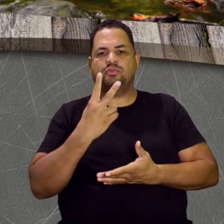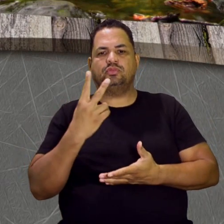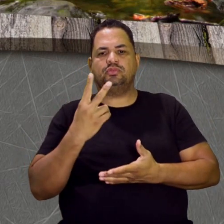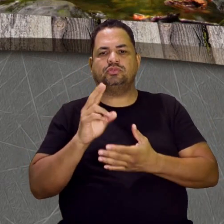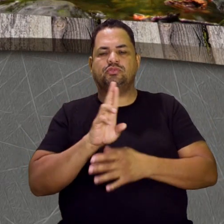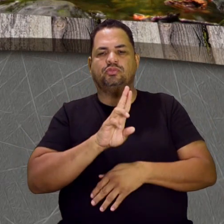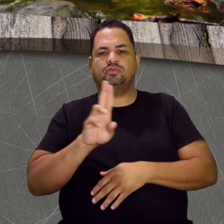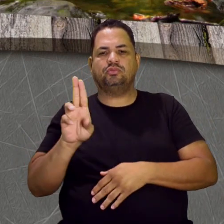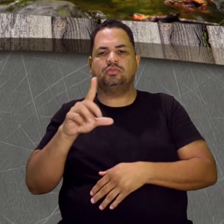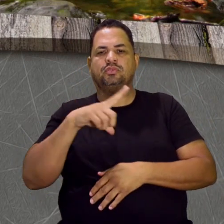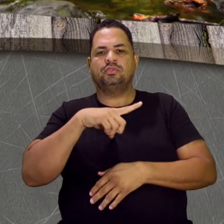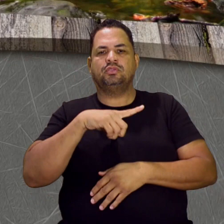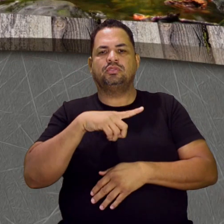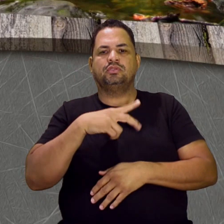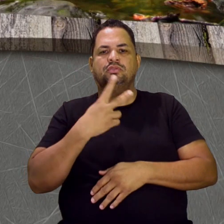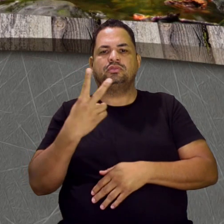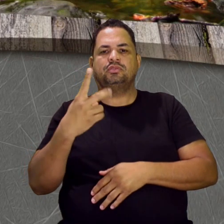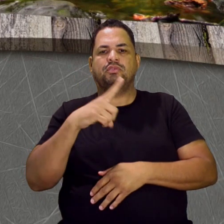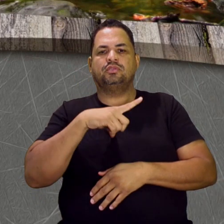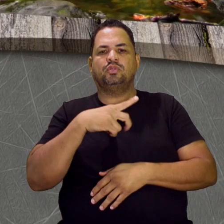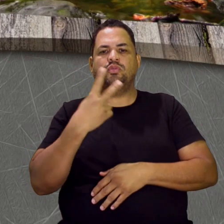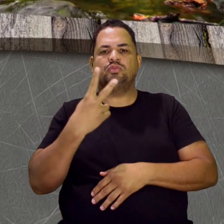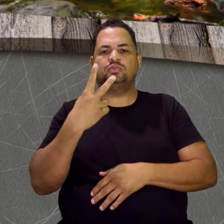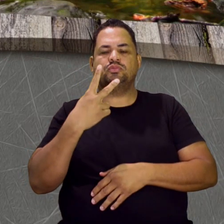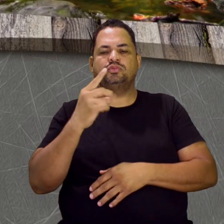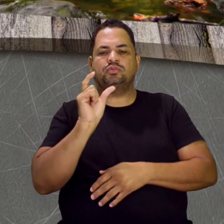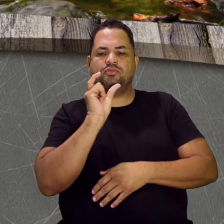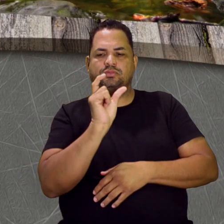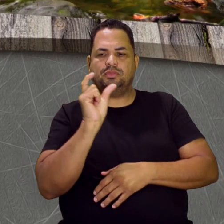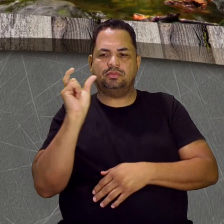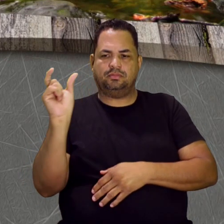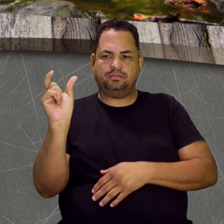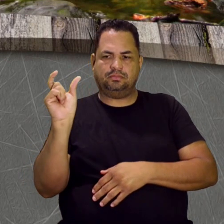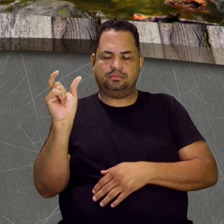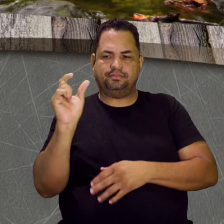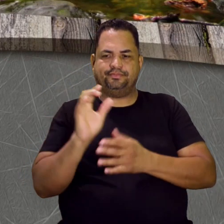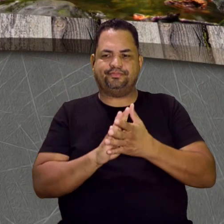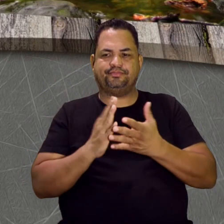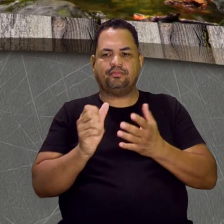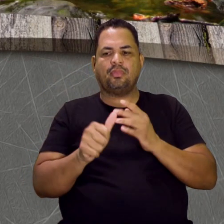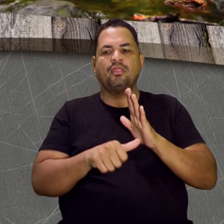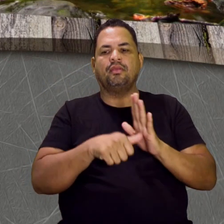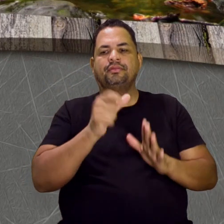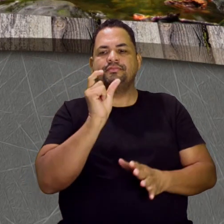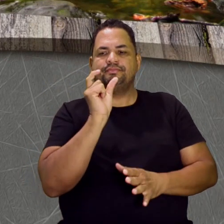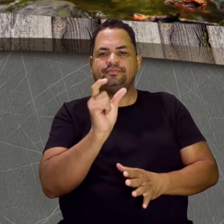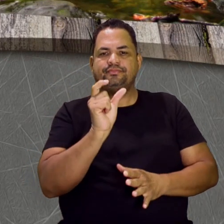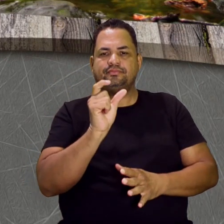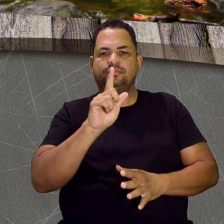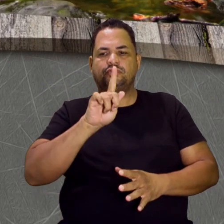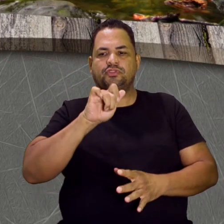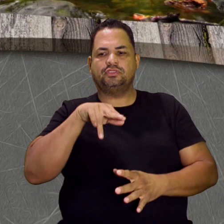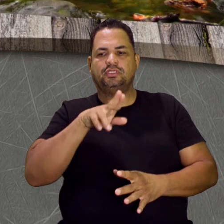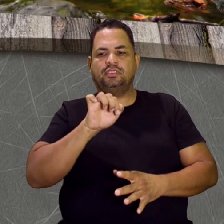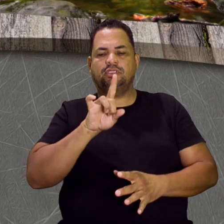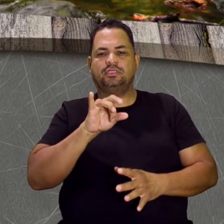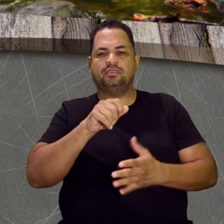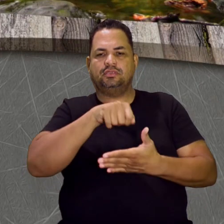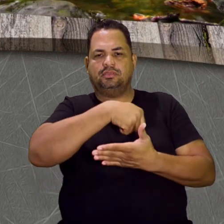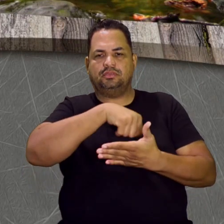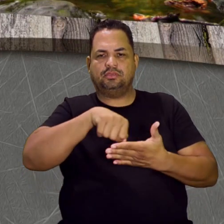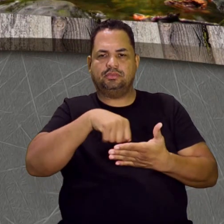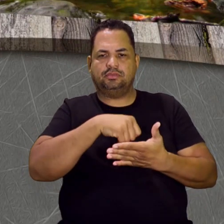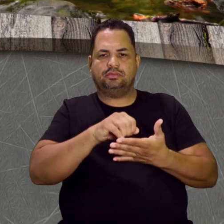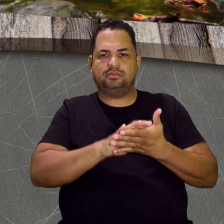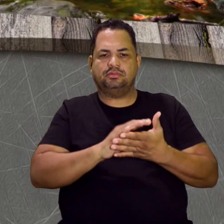de espécie ele é composto por dois termos, né? Sendo que o primeiro é o gênero, e é escrito sempre